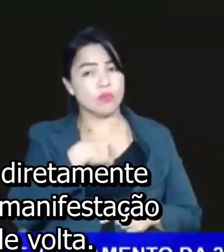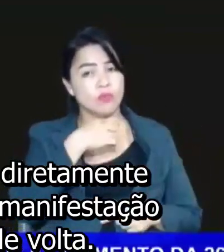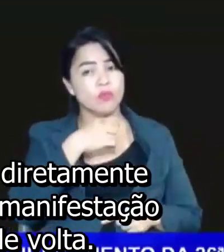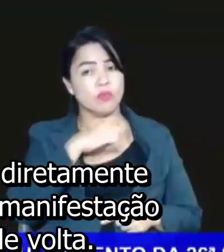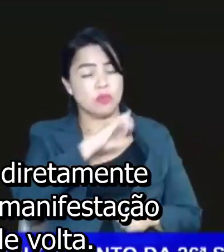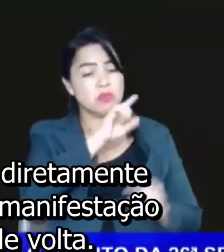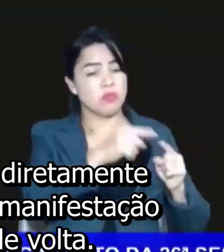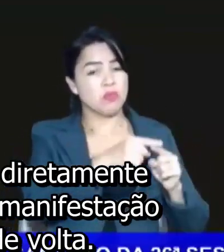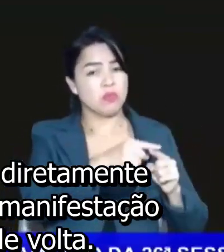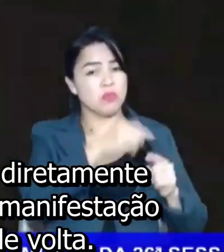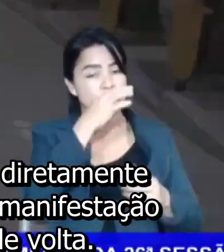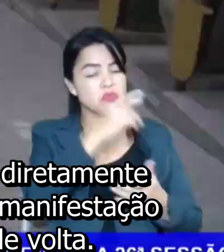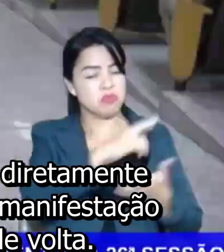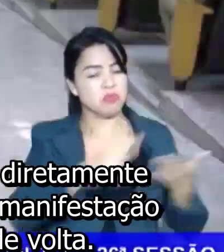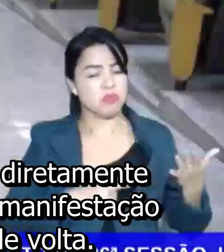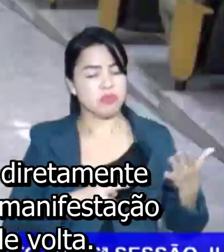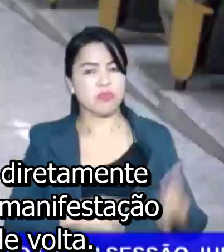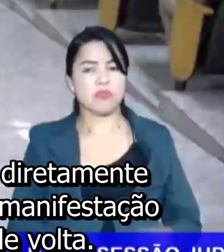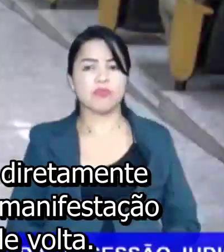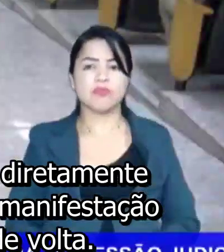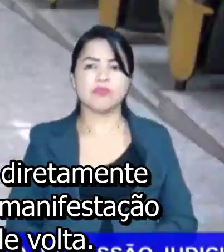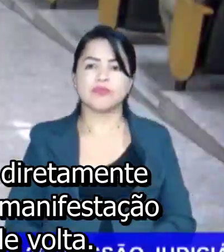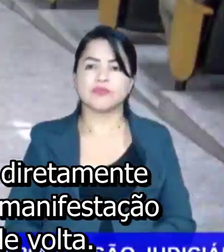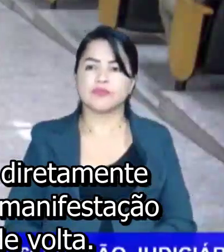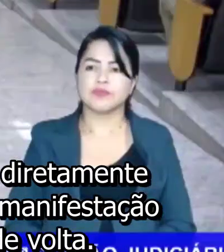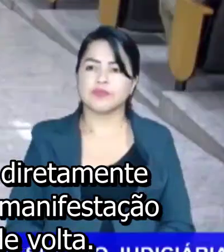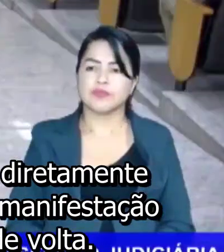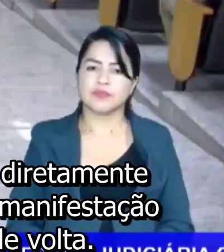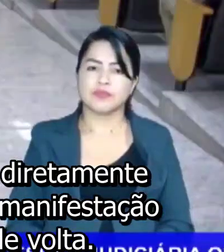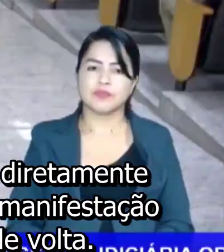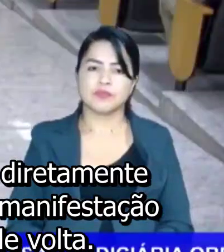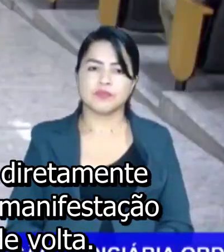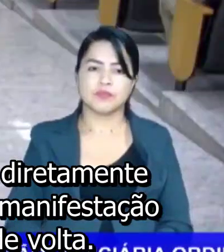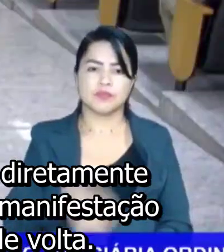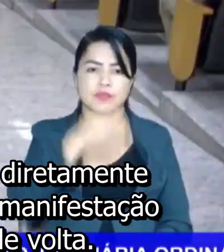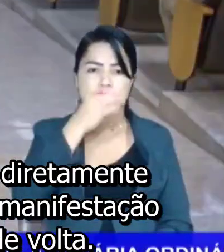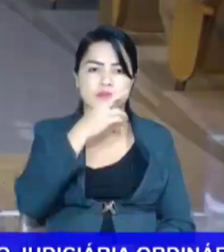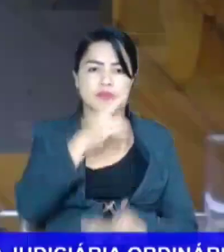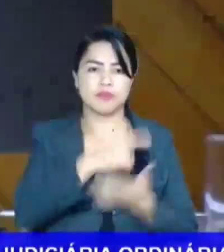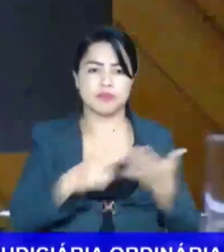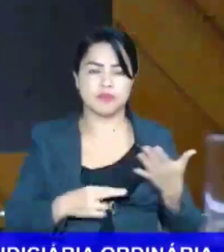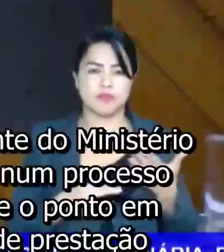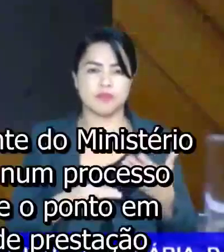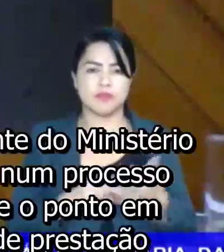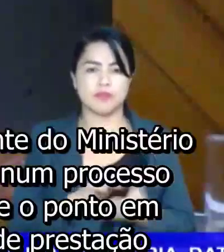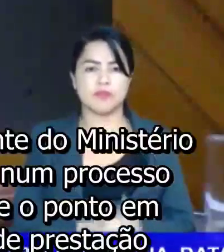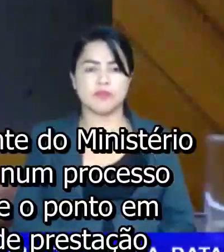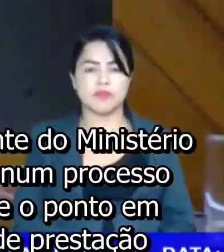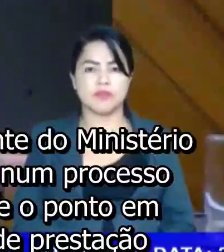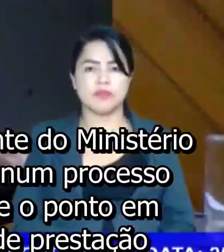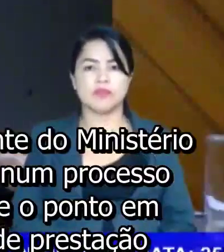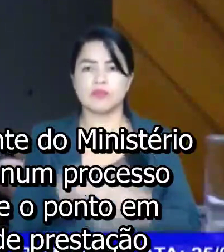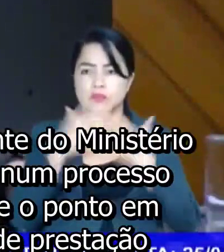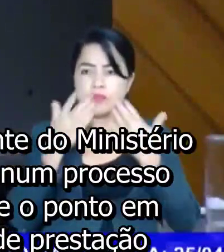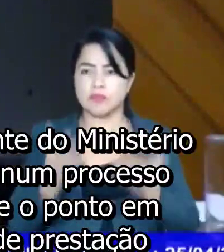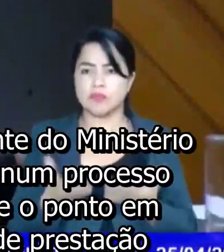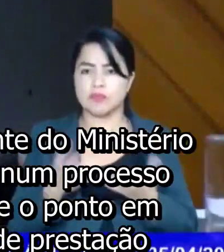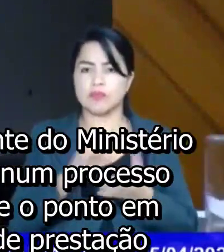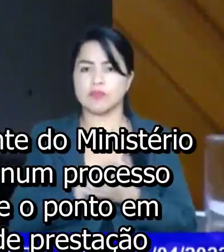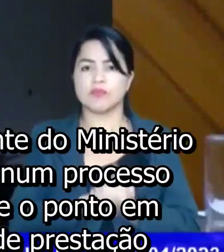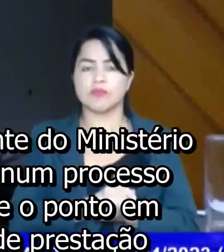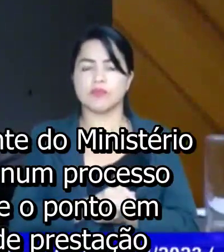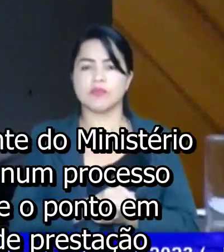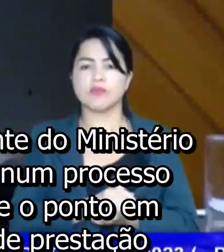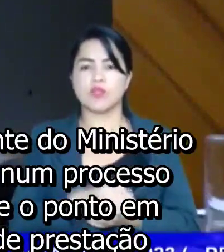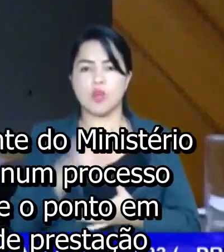reitero a manifestação contida nos autos. Imagem ampla do plenário, desembargador João Lárcio com a palavra. Imagem direcionada à